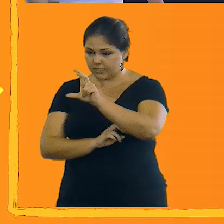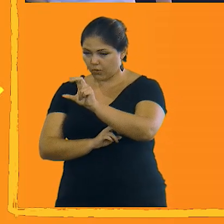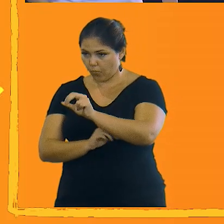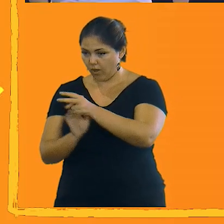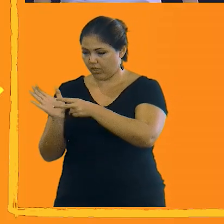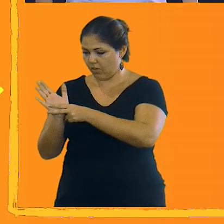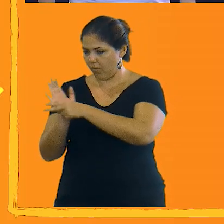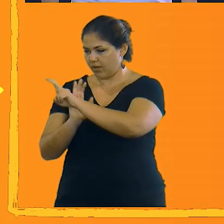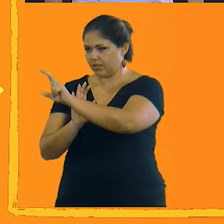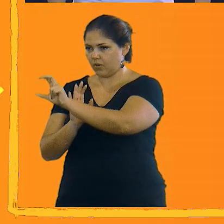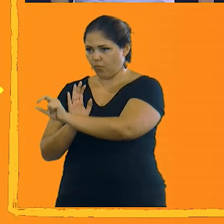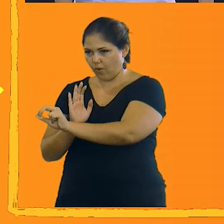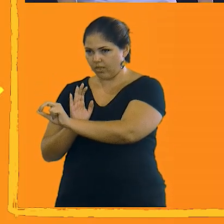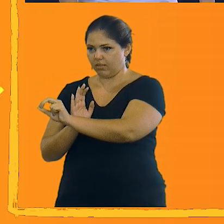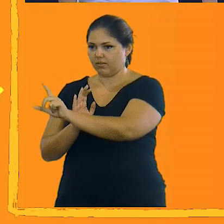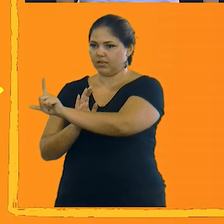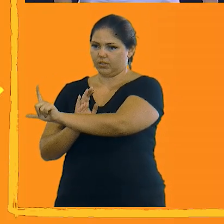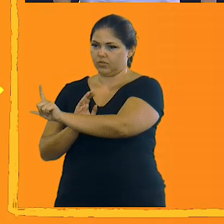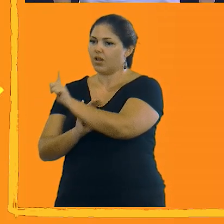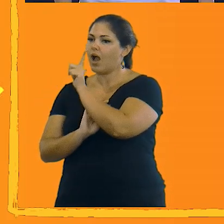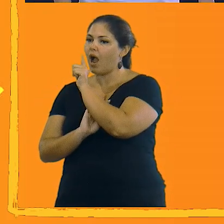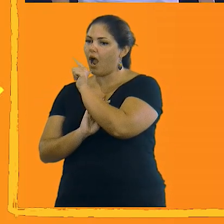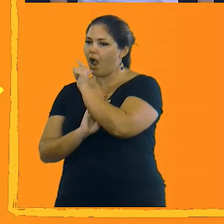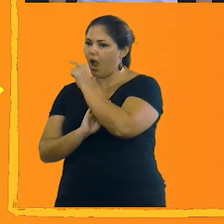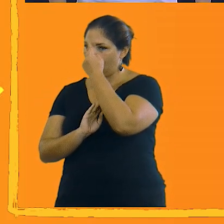50 l de água por